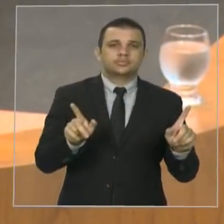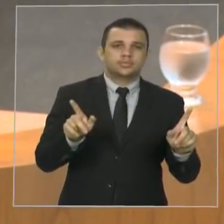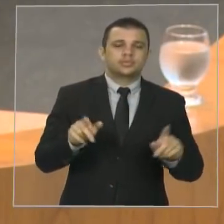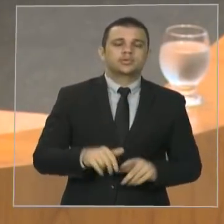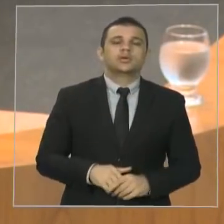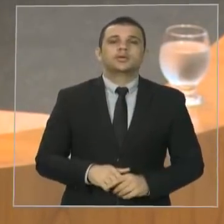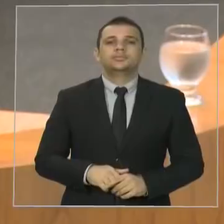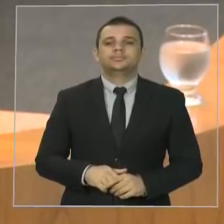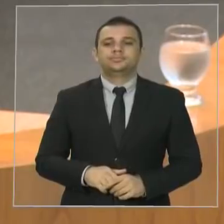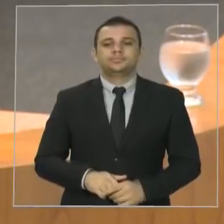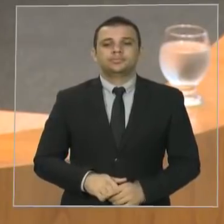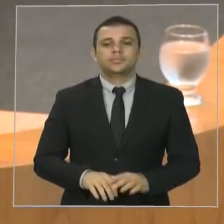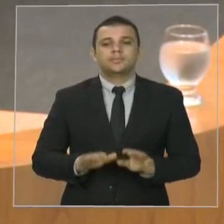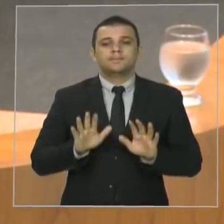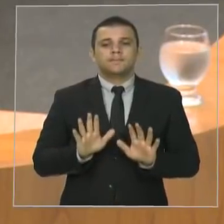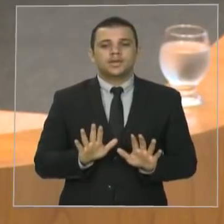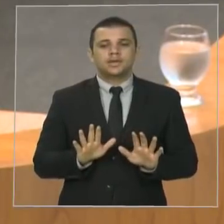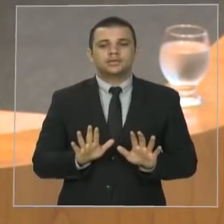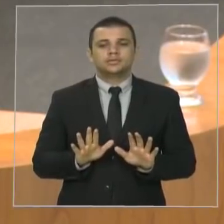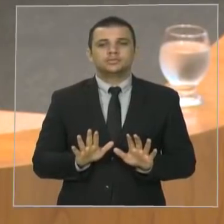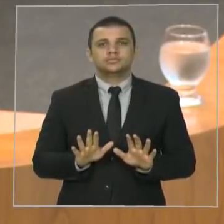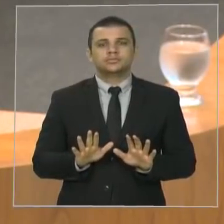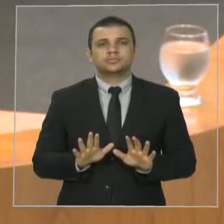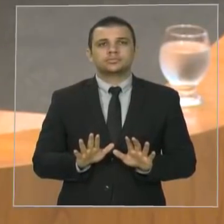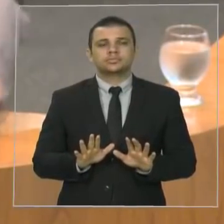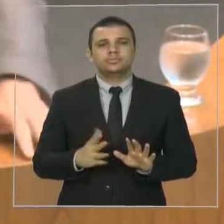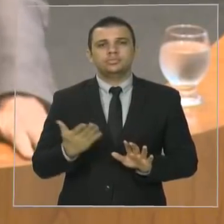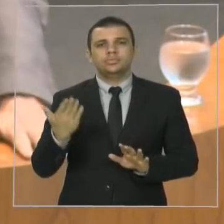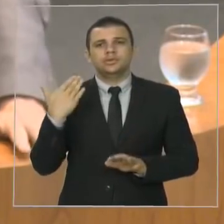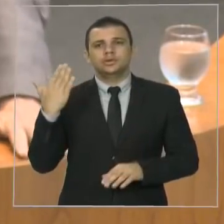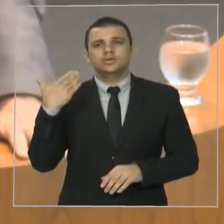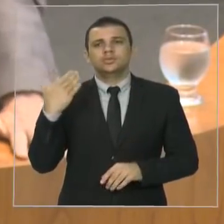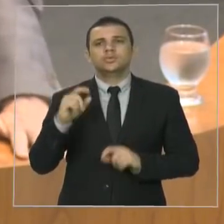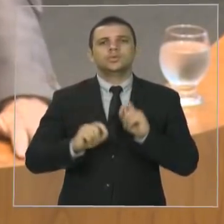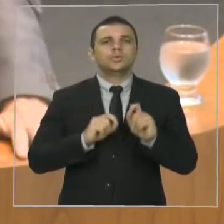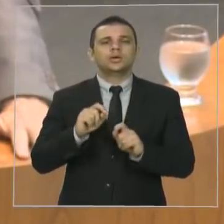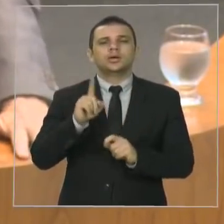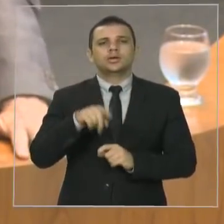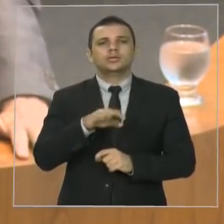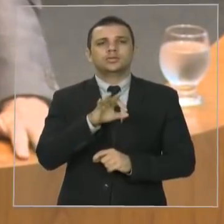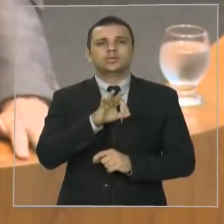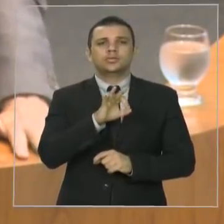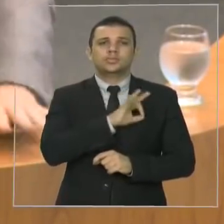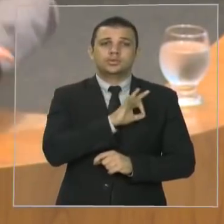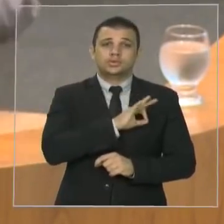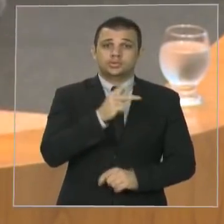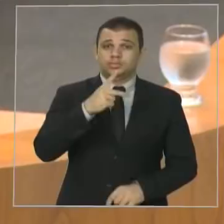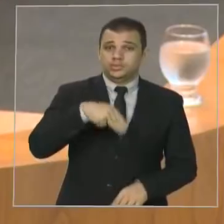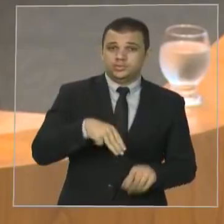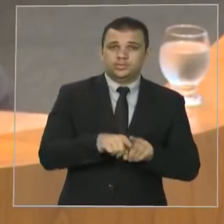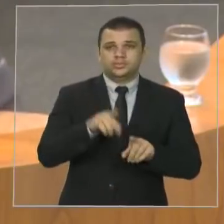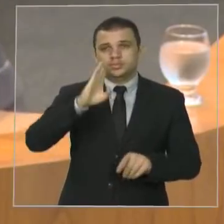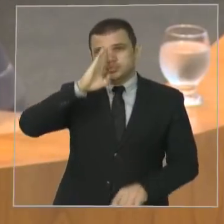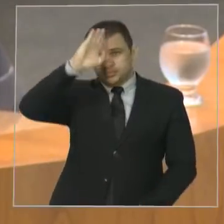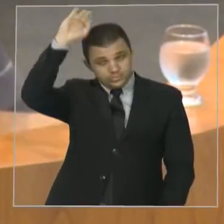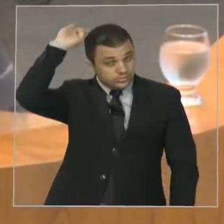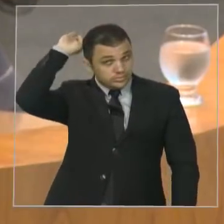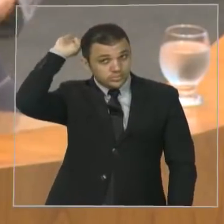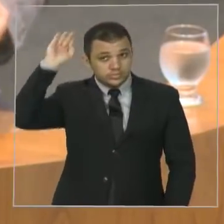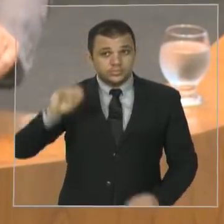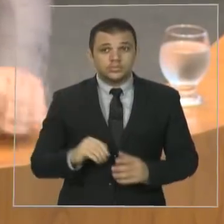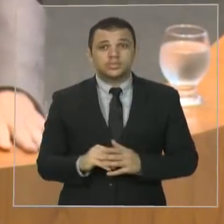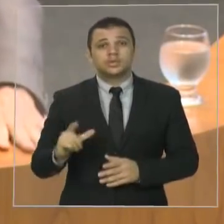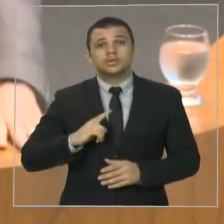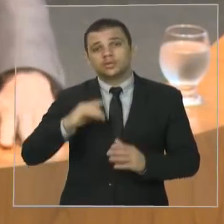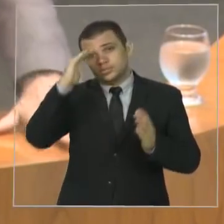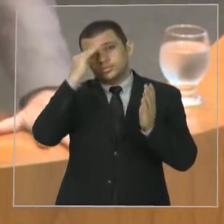os estatutos são diferentes. Você vai dizer para o agente da Polícia Federal, dizer que ele não vou fazer o quê?